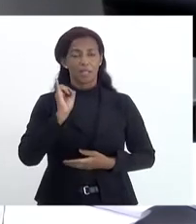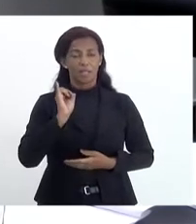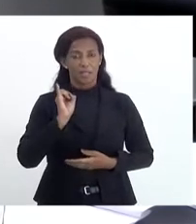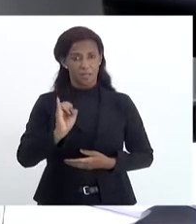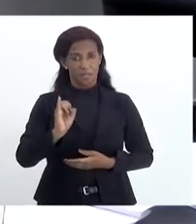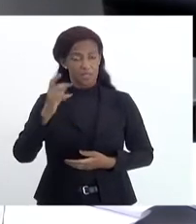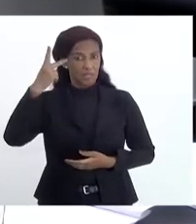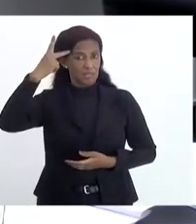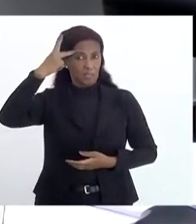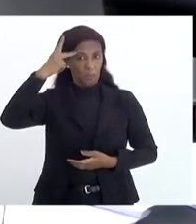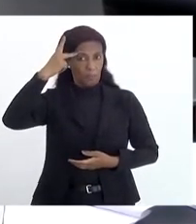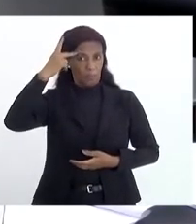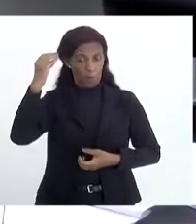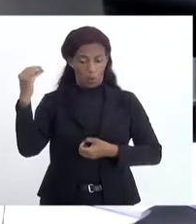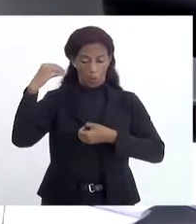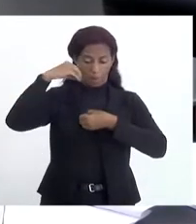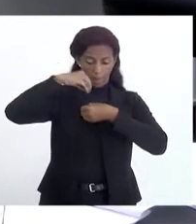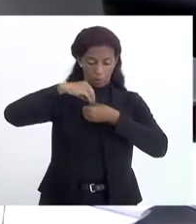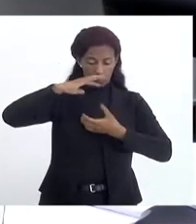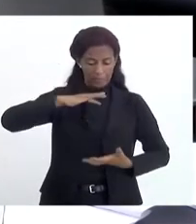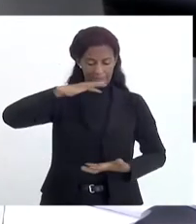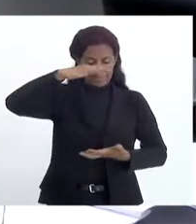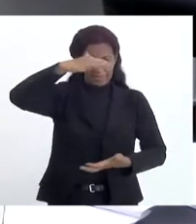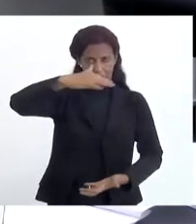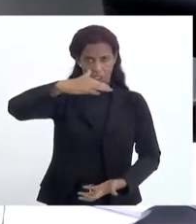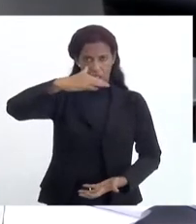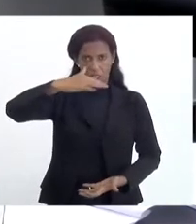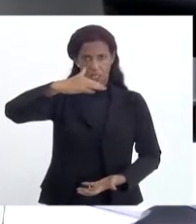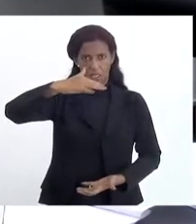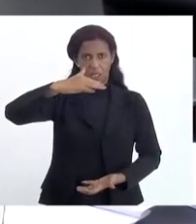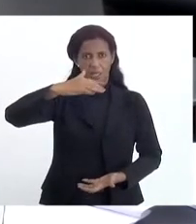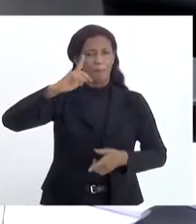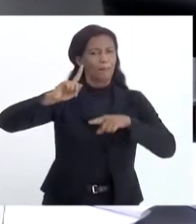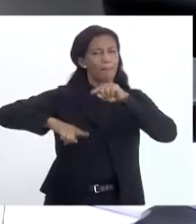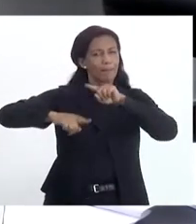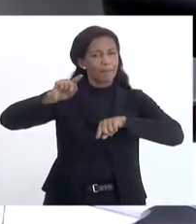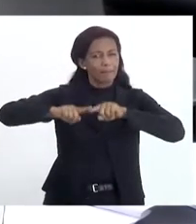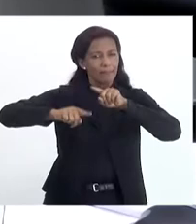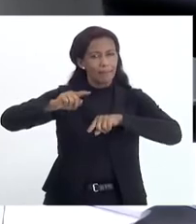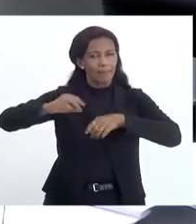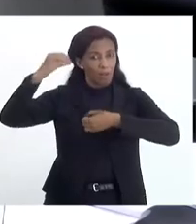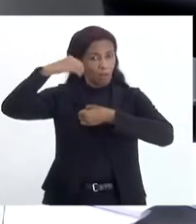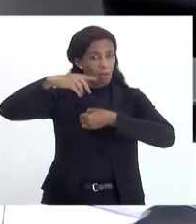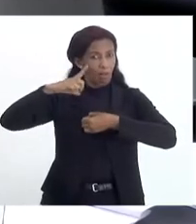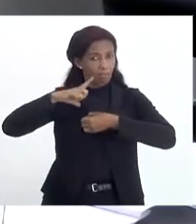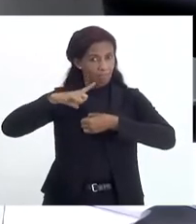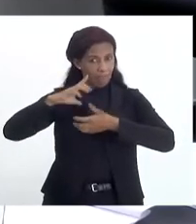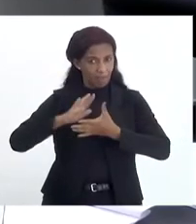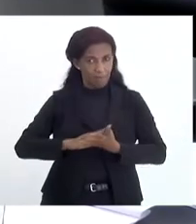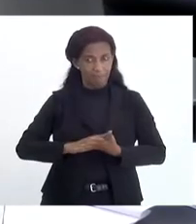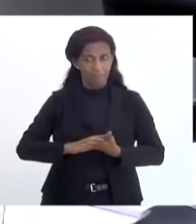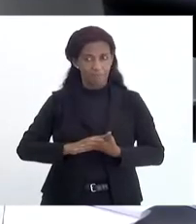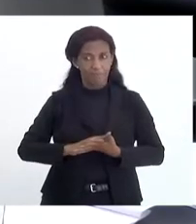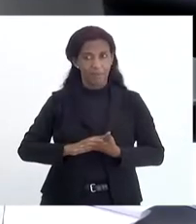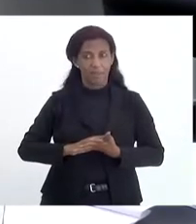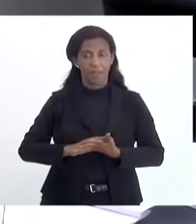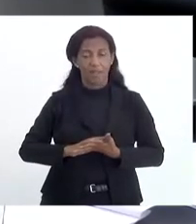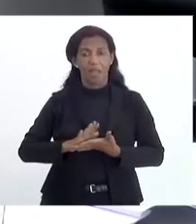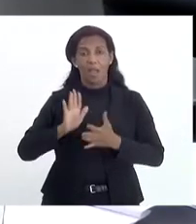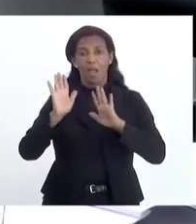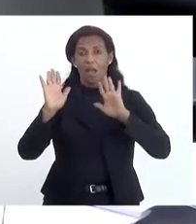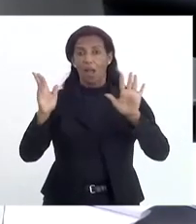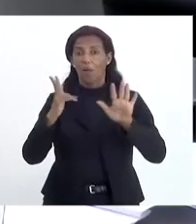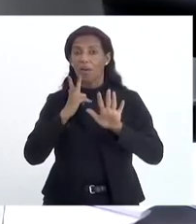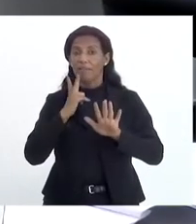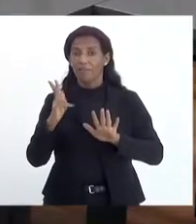Se São Paulo botou na cesta básica deles... como o senhor está dizendo? Não colocou. Então, eles vendem